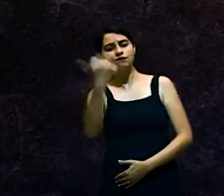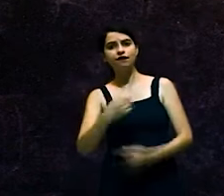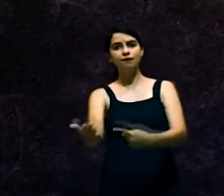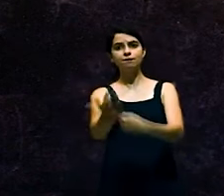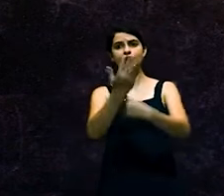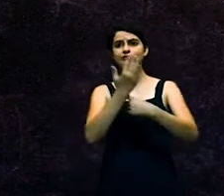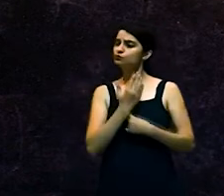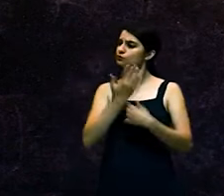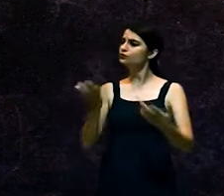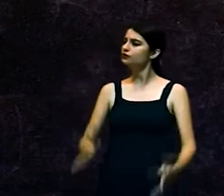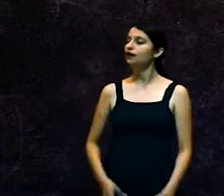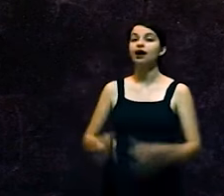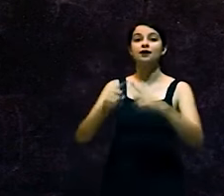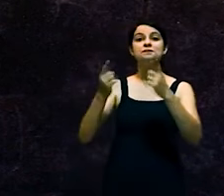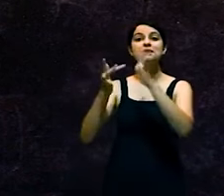Mas o Senhor respondeu: